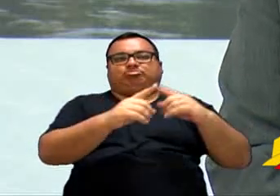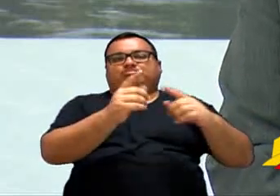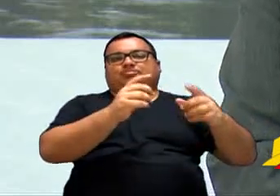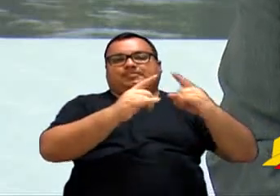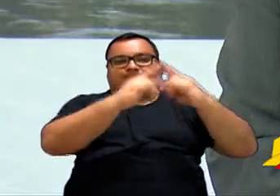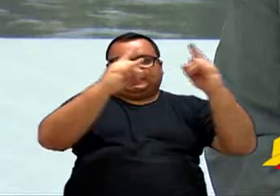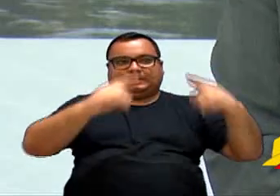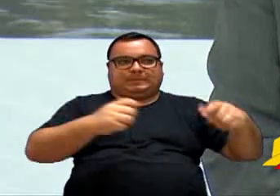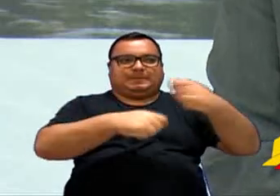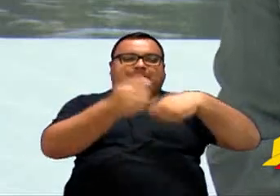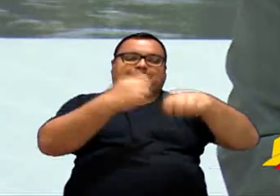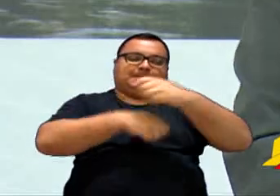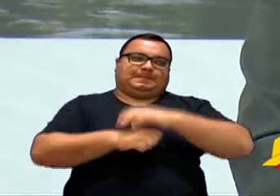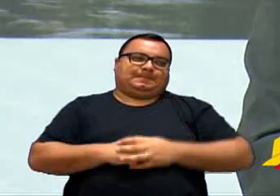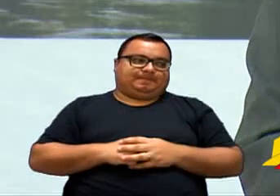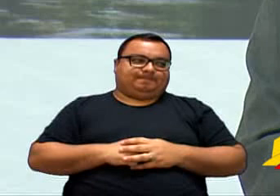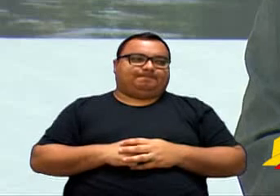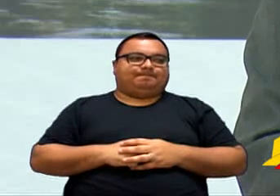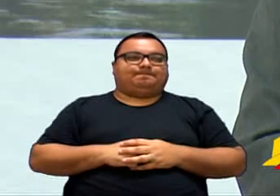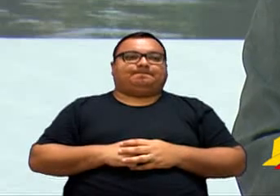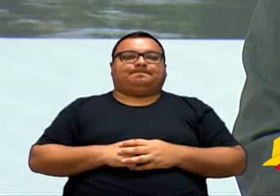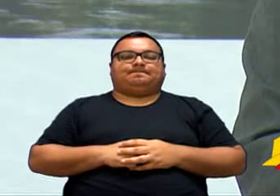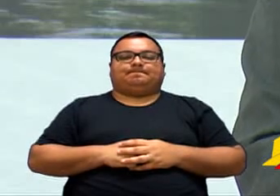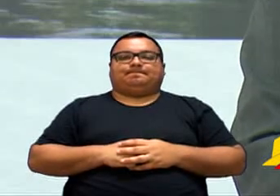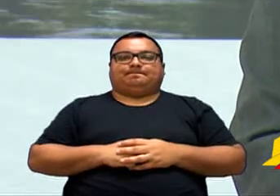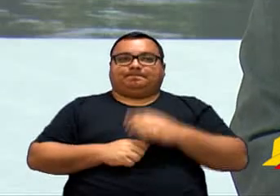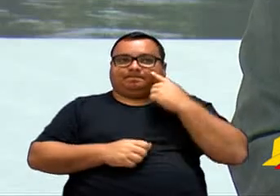município. Pois não, vereador?